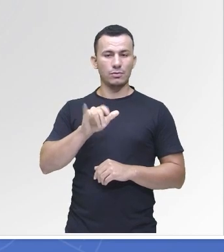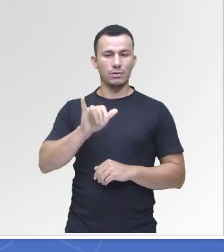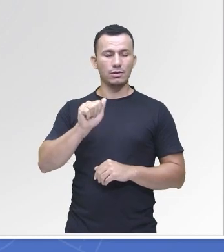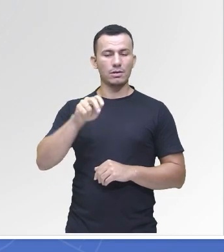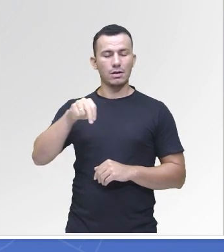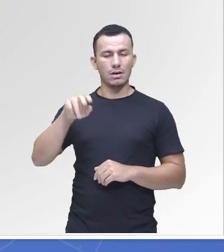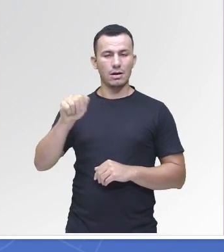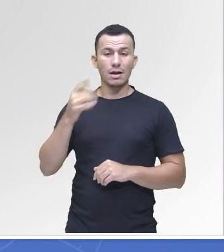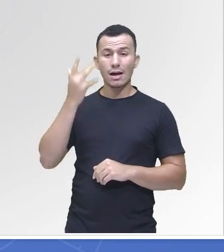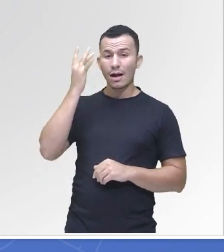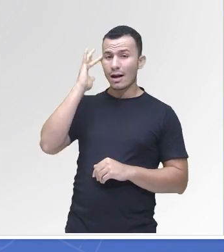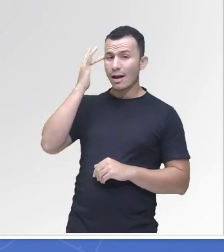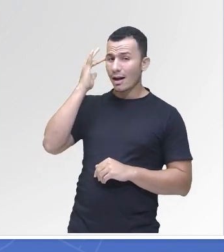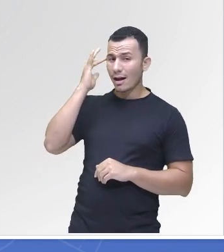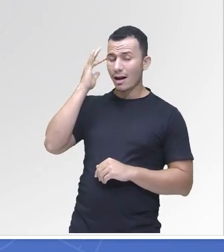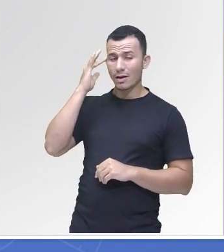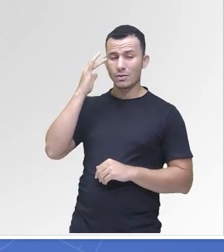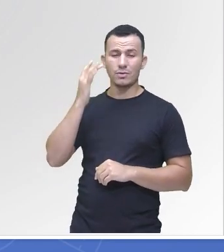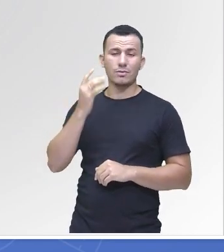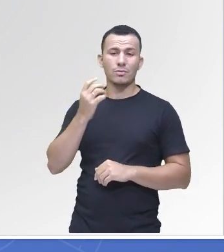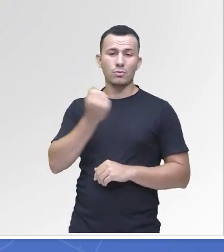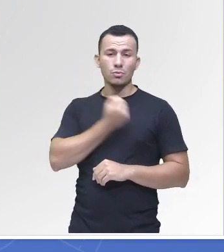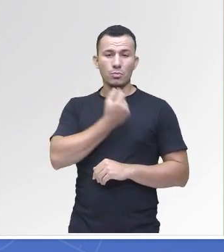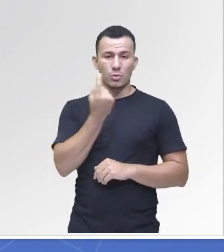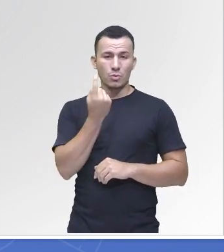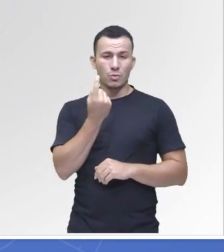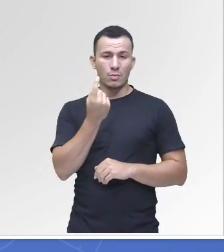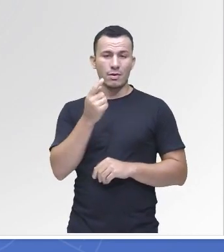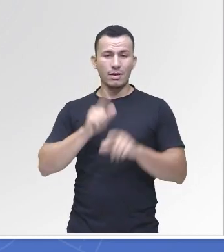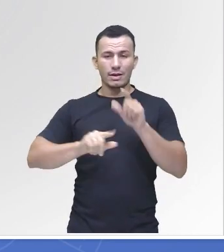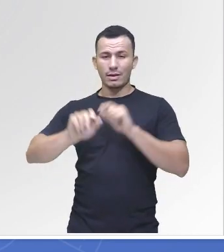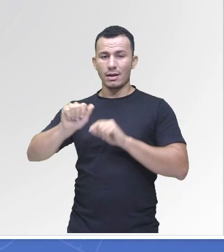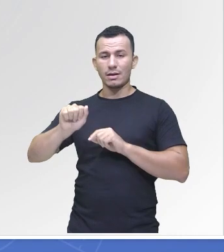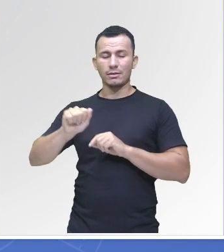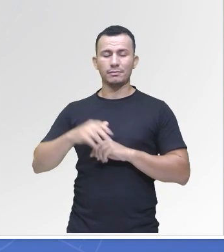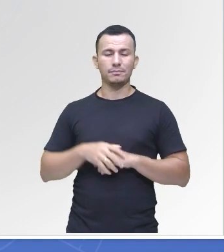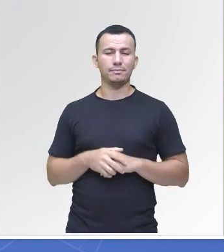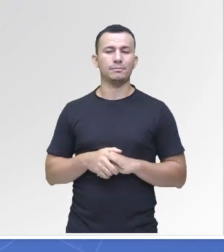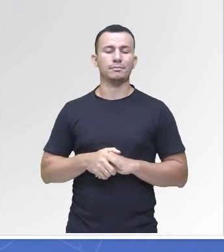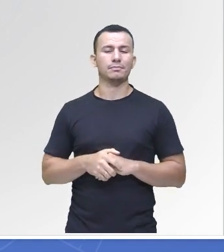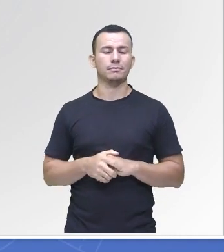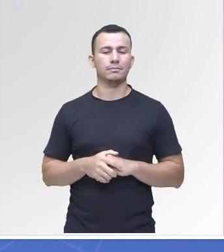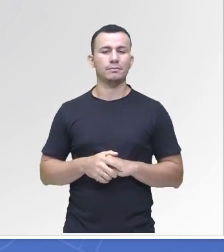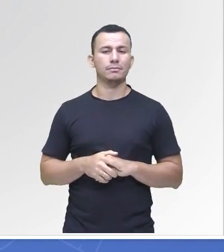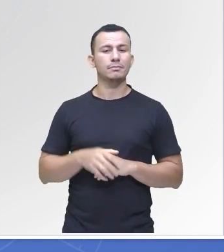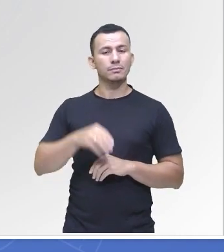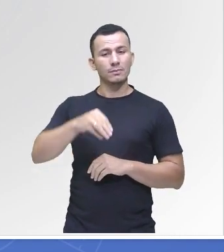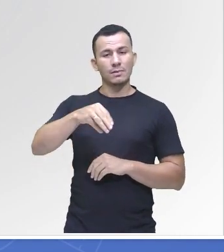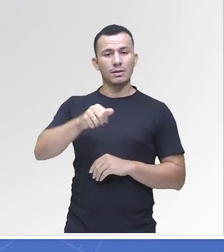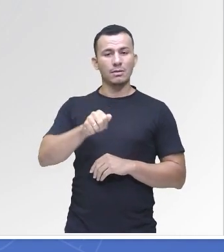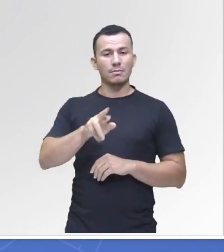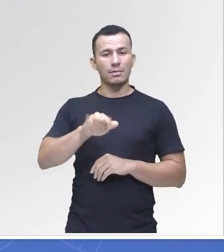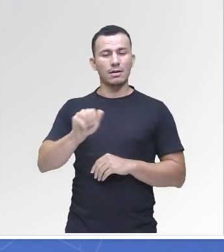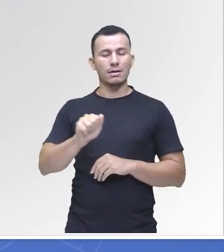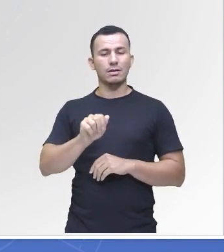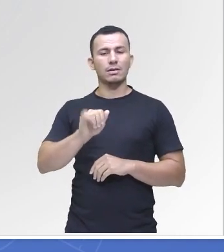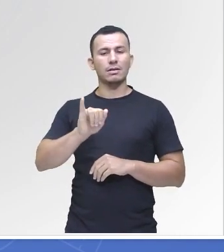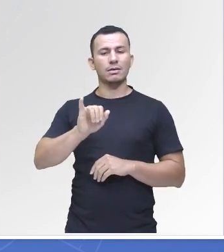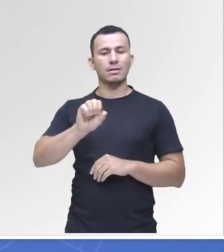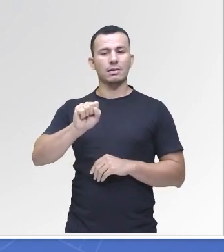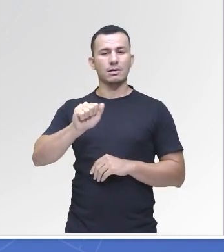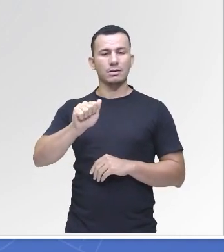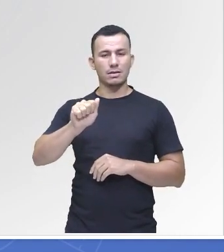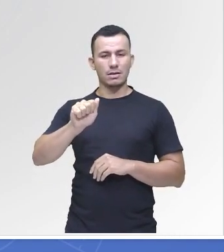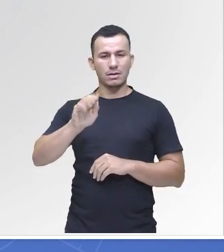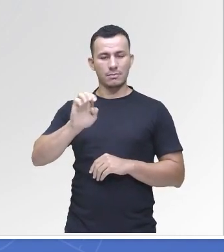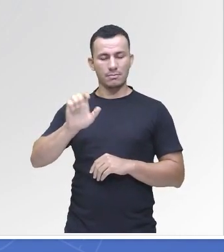que acha, né, que a primeira é a alternativa A, daqui a pouquinho a gente vai observar. A Maria Isabel colocou que é a letra